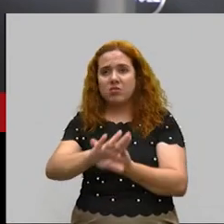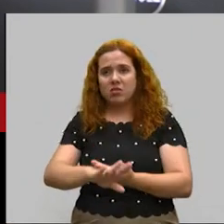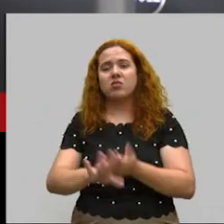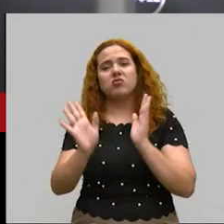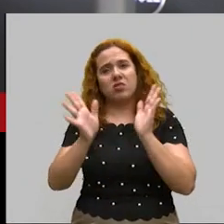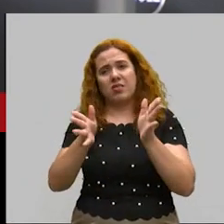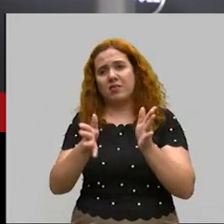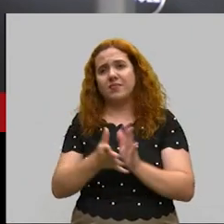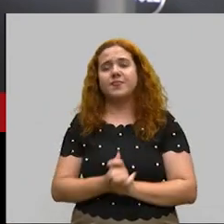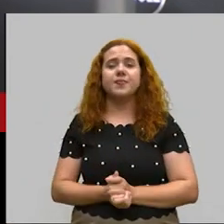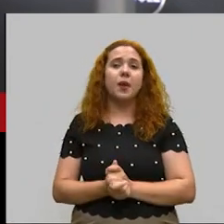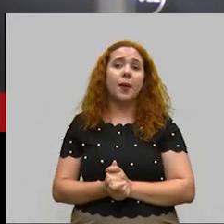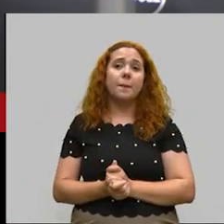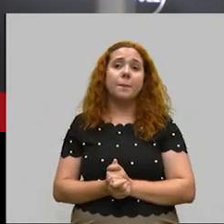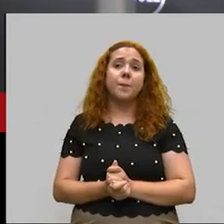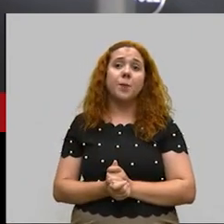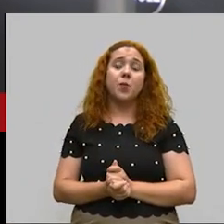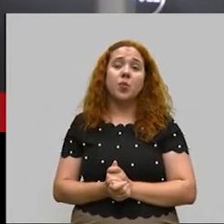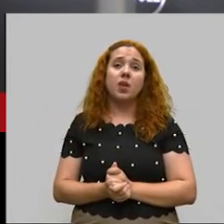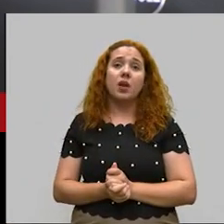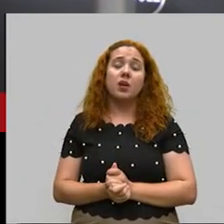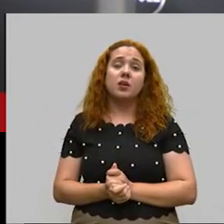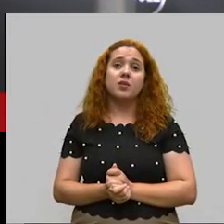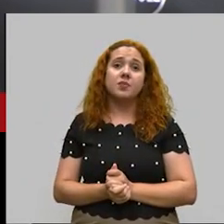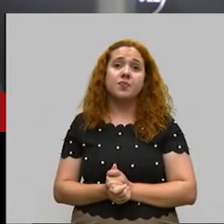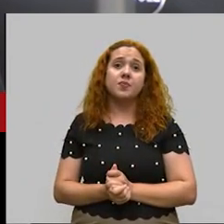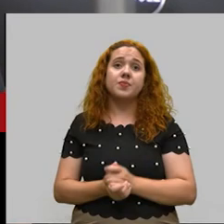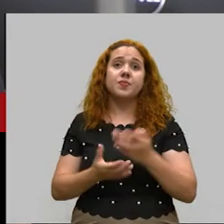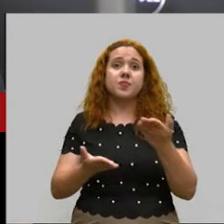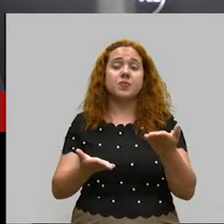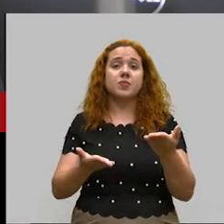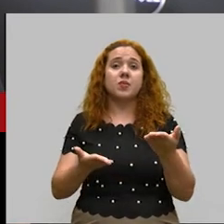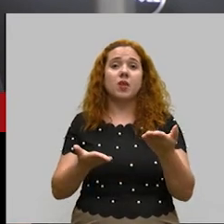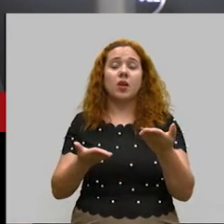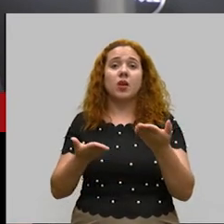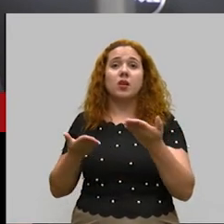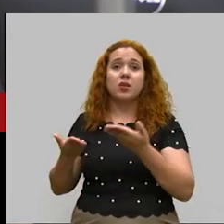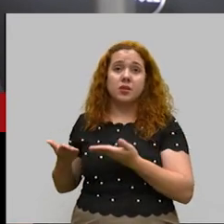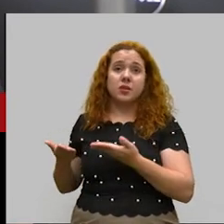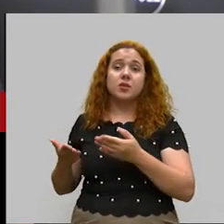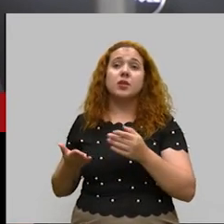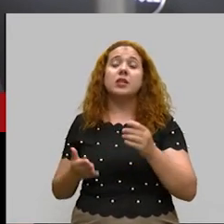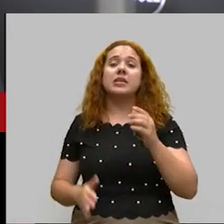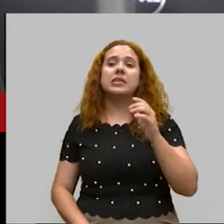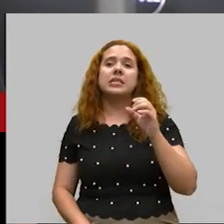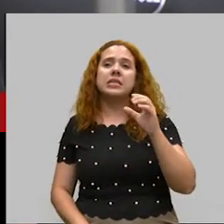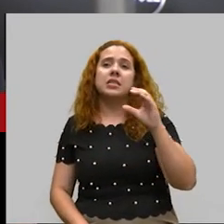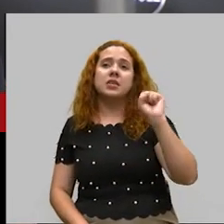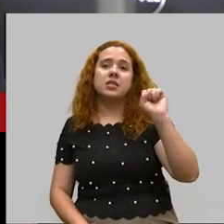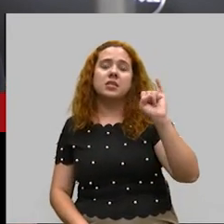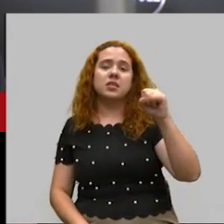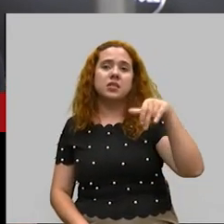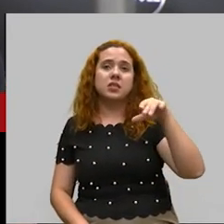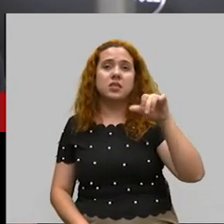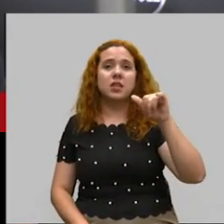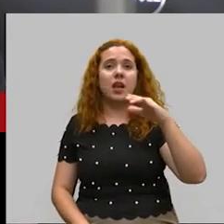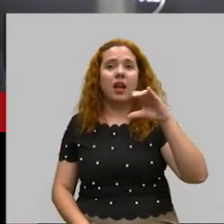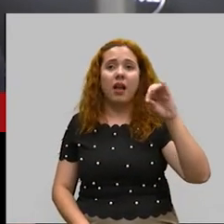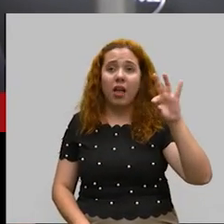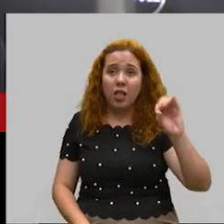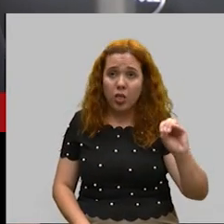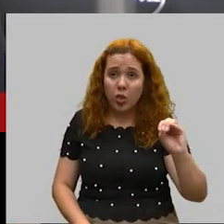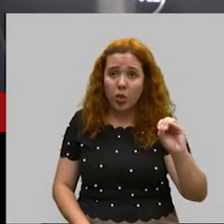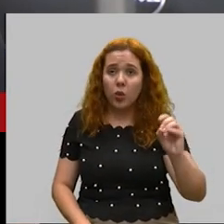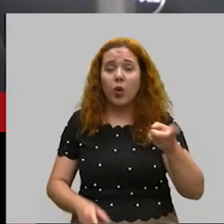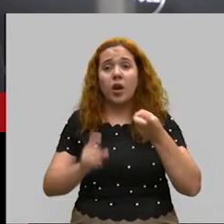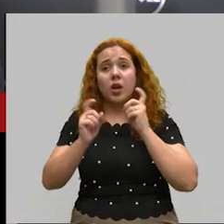então Eh nós fizemos lá a convite do Sindicato dos Trabalhadores Rurais uma reunião com as duas